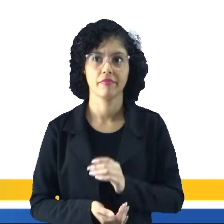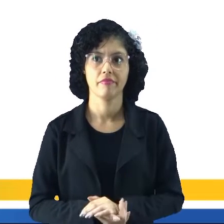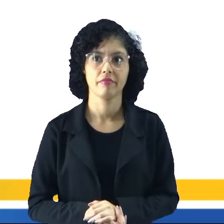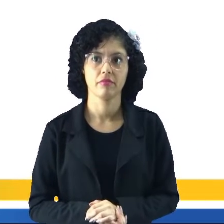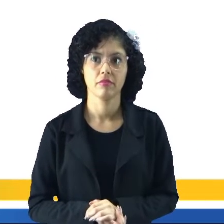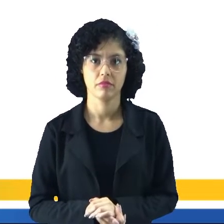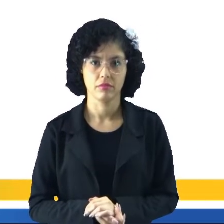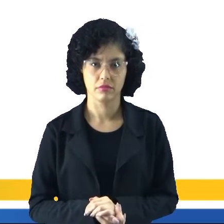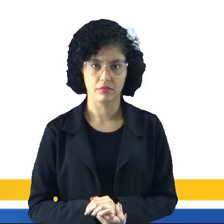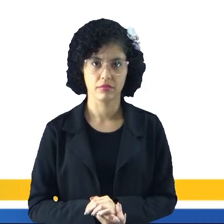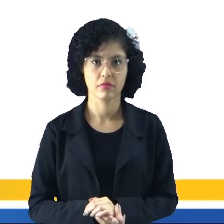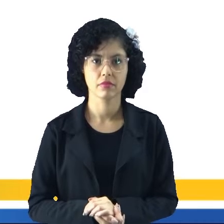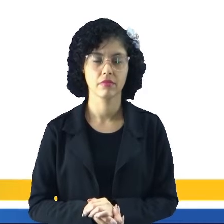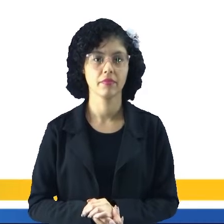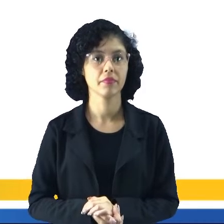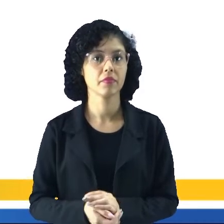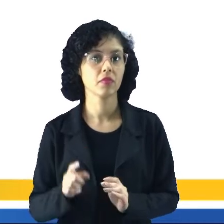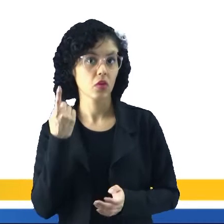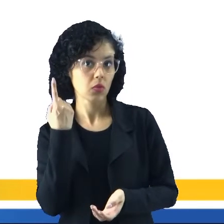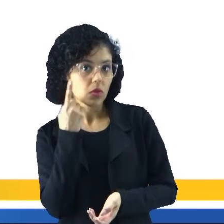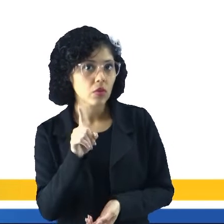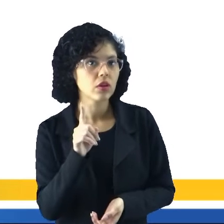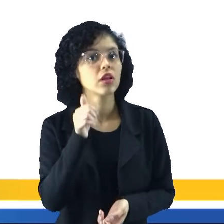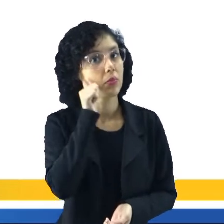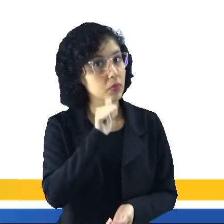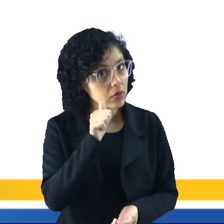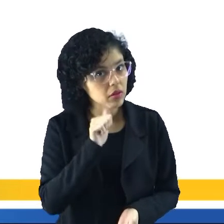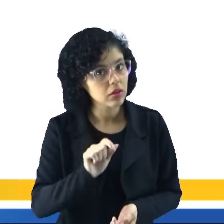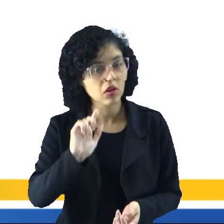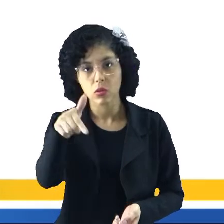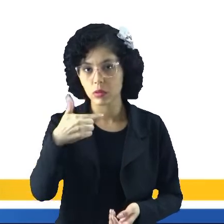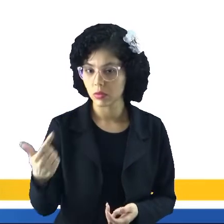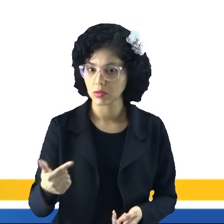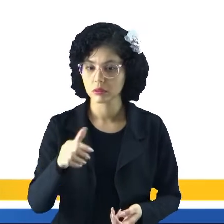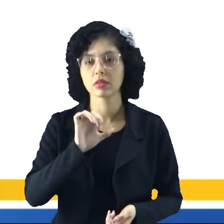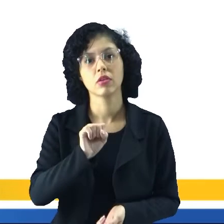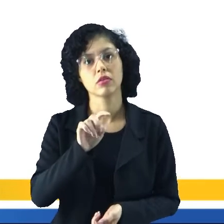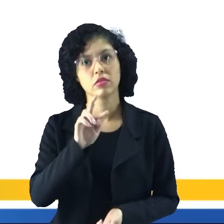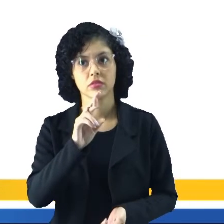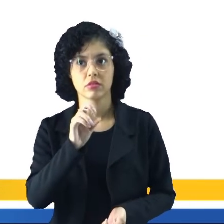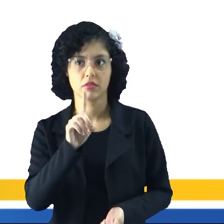ele status, né? Ou seja, uma coisa é a mulher, outra coisa é o status.